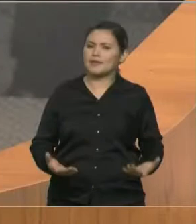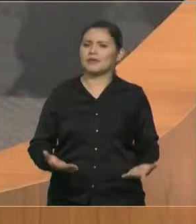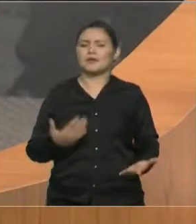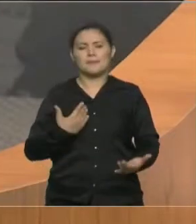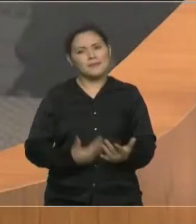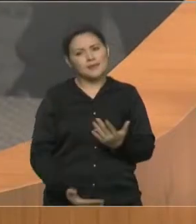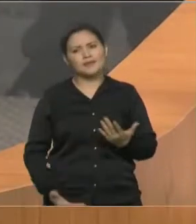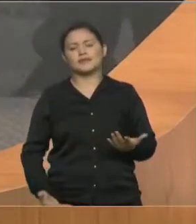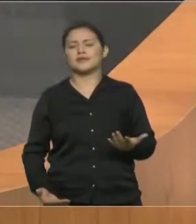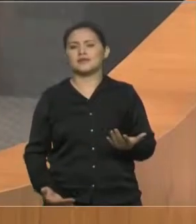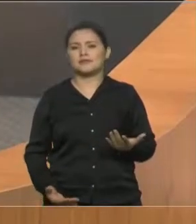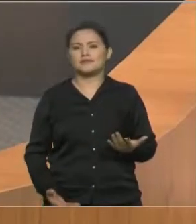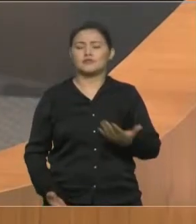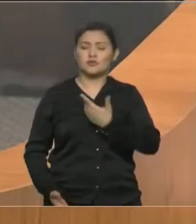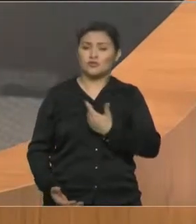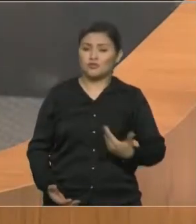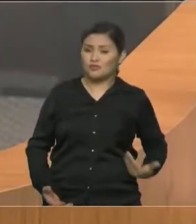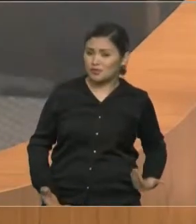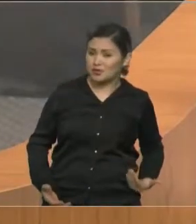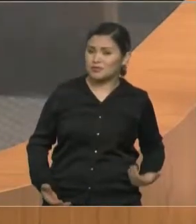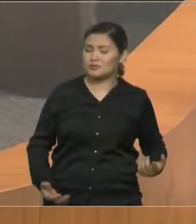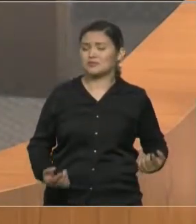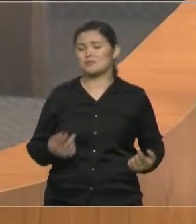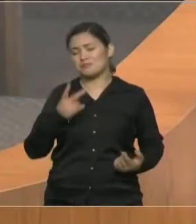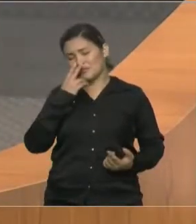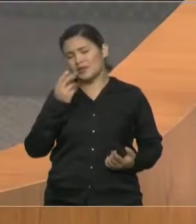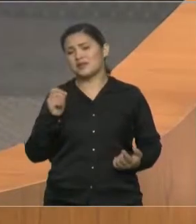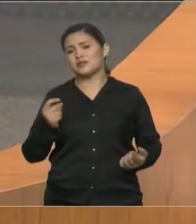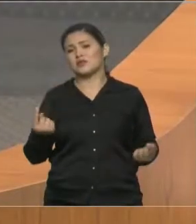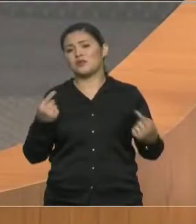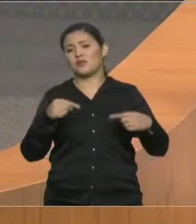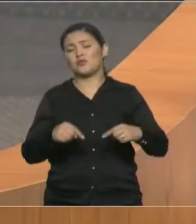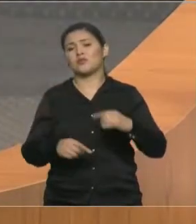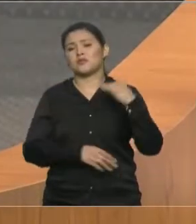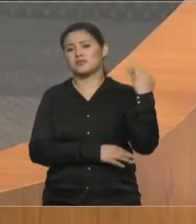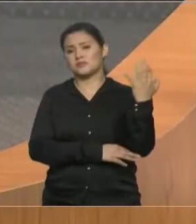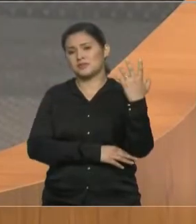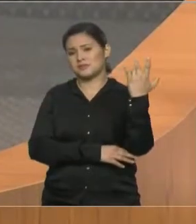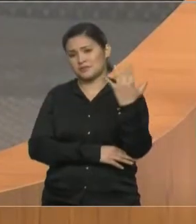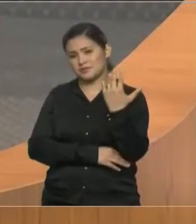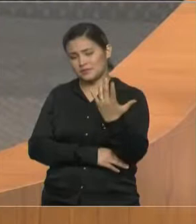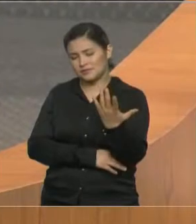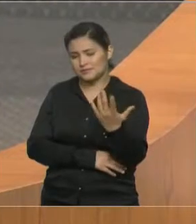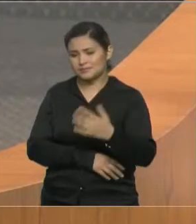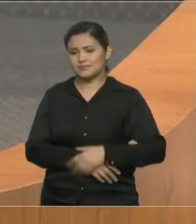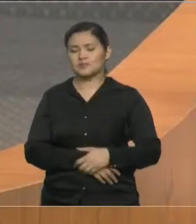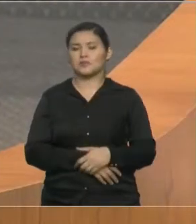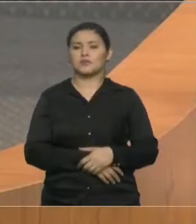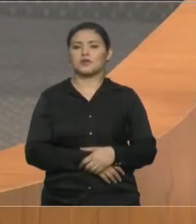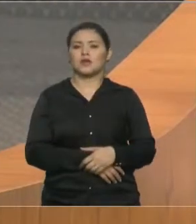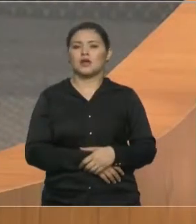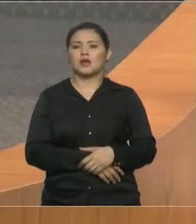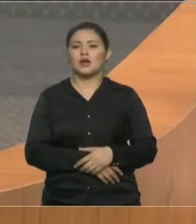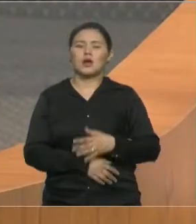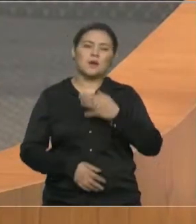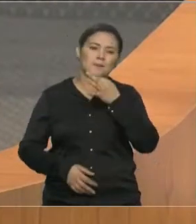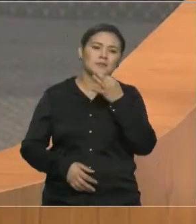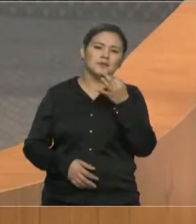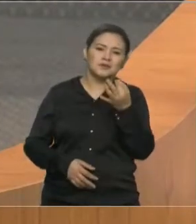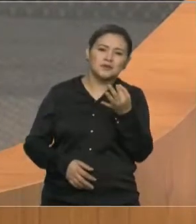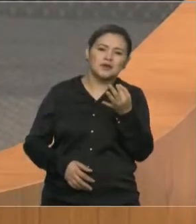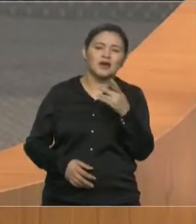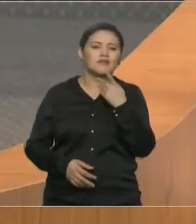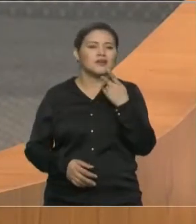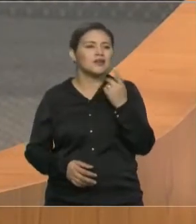contra o meio ambiente. E pior, os argumentos são os mais frágeis. Dizer que a questão da defesa dos